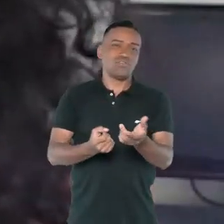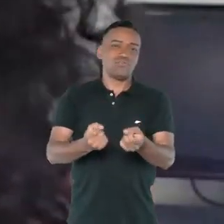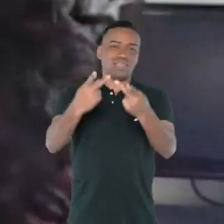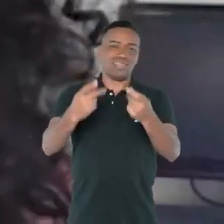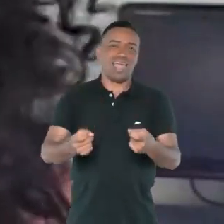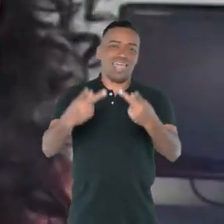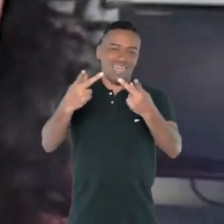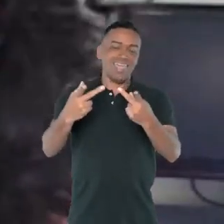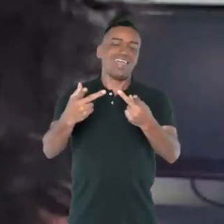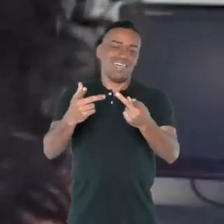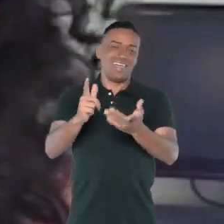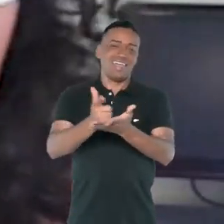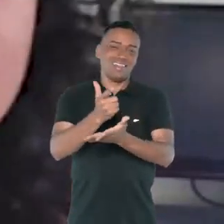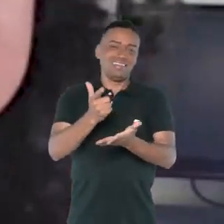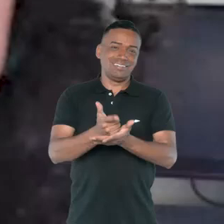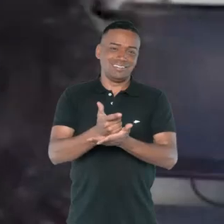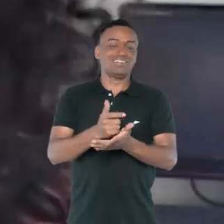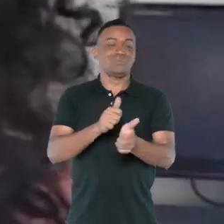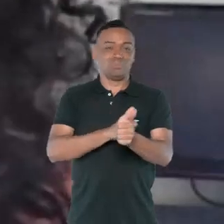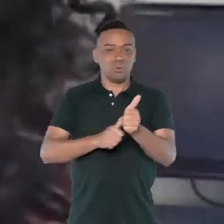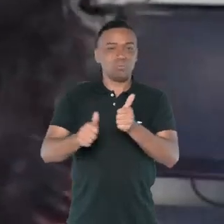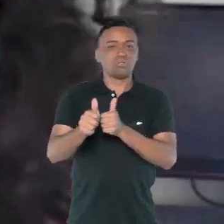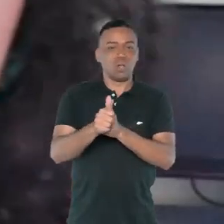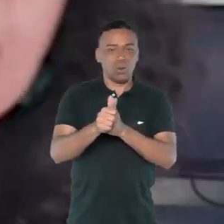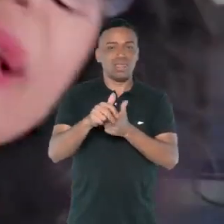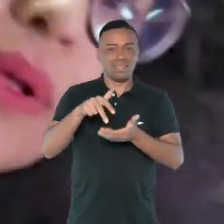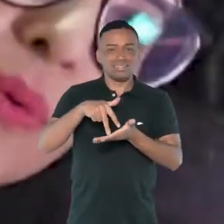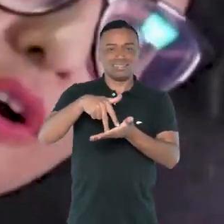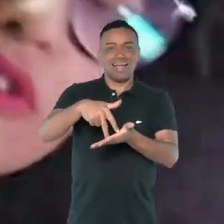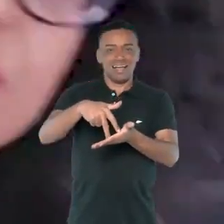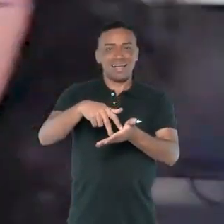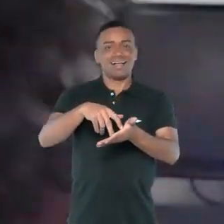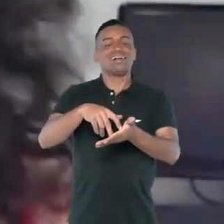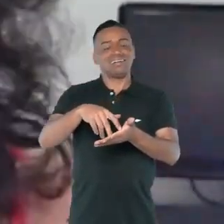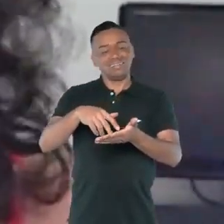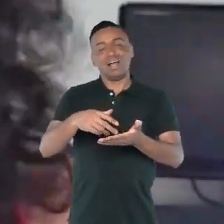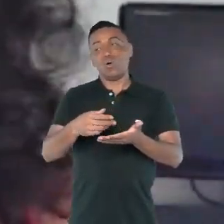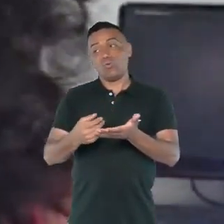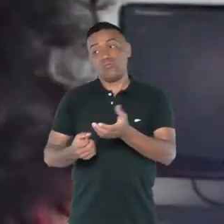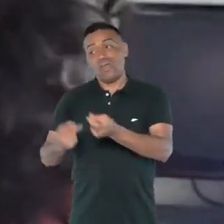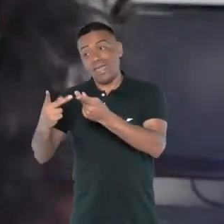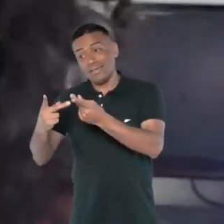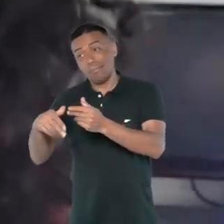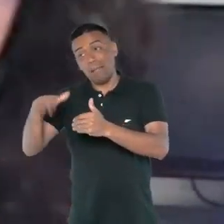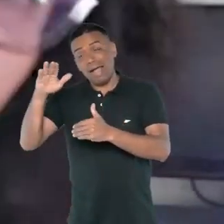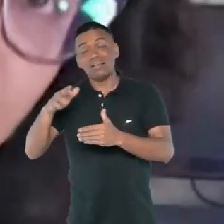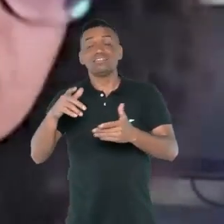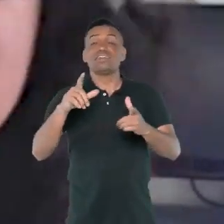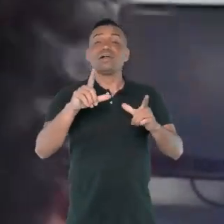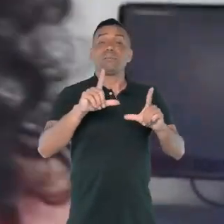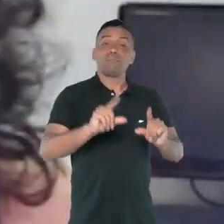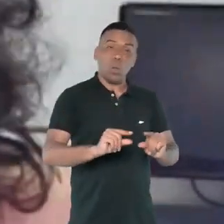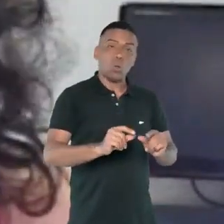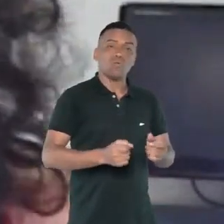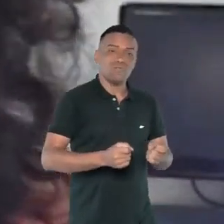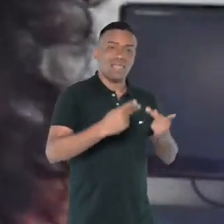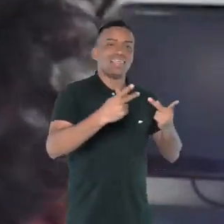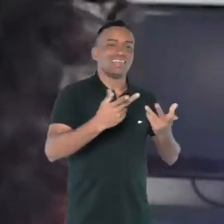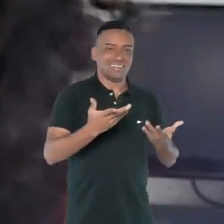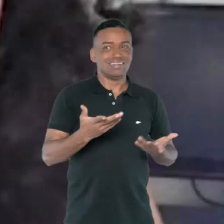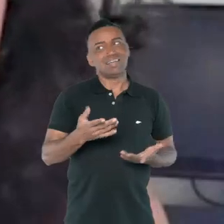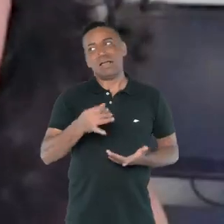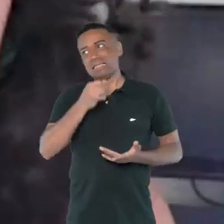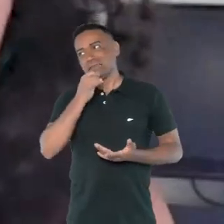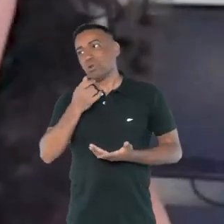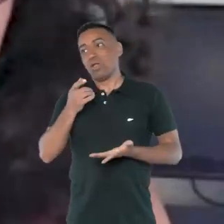sabe disso. Às vezes livros que têm o mesmo perfil, o mesmo público, pela cor dos protagonistas, um livro vende mais, outro livro vende menos.